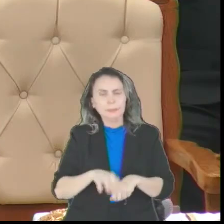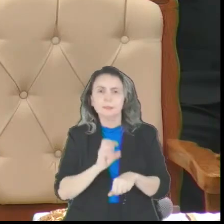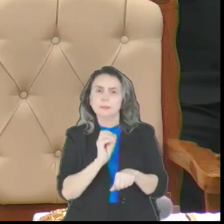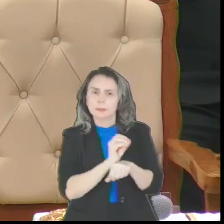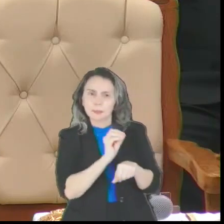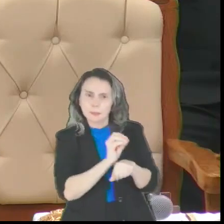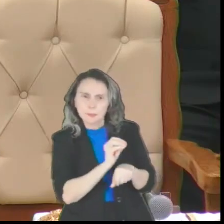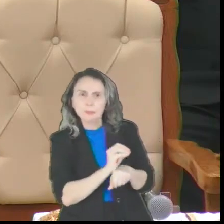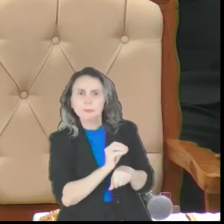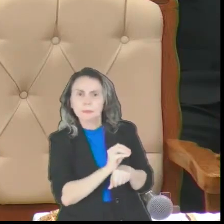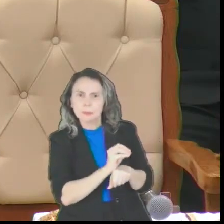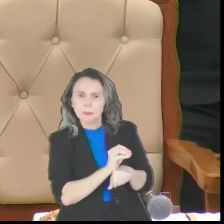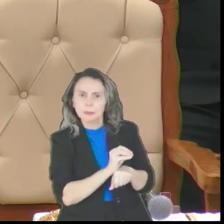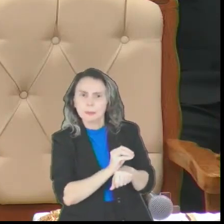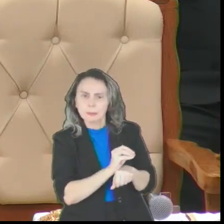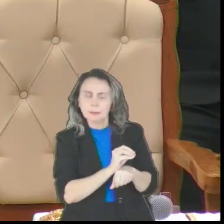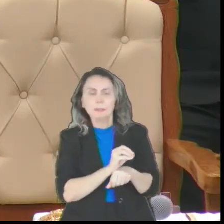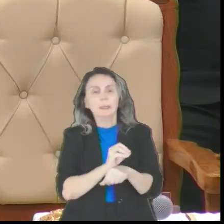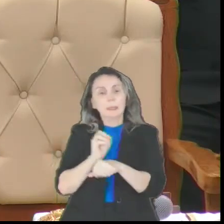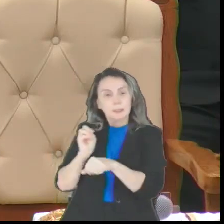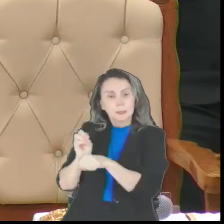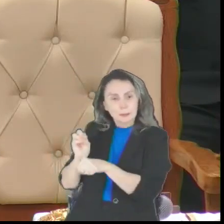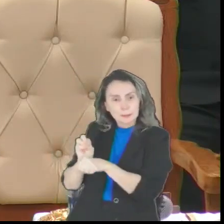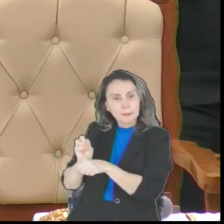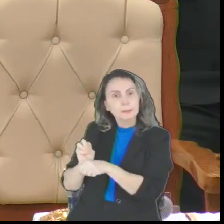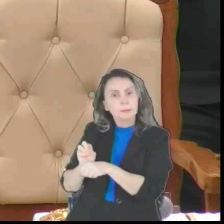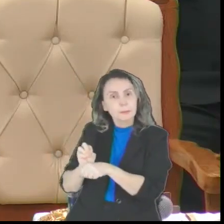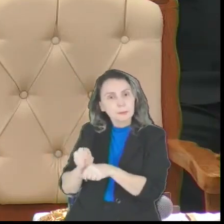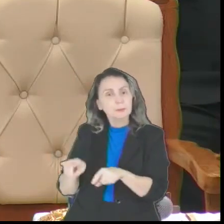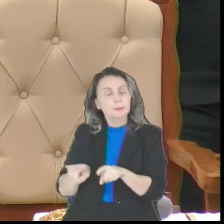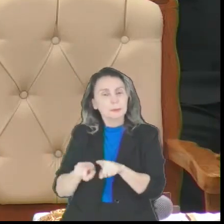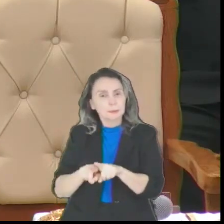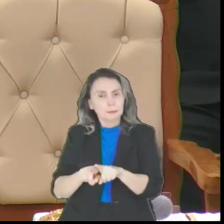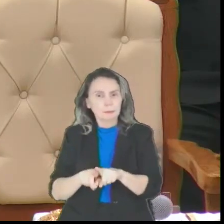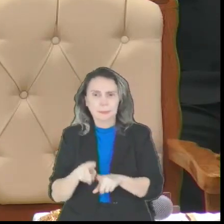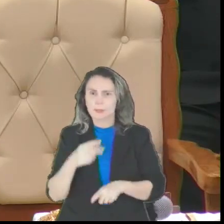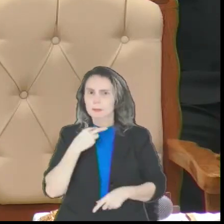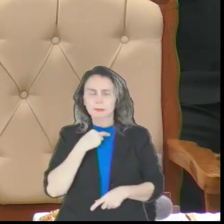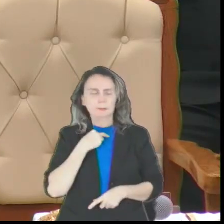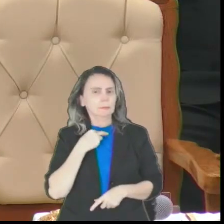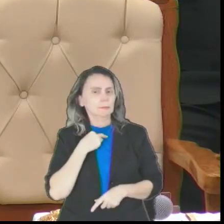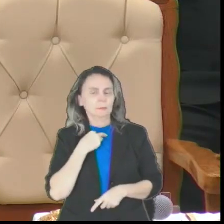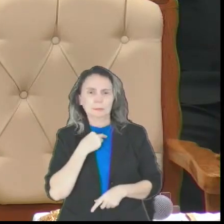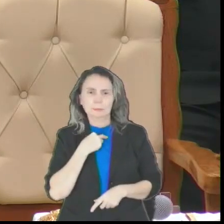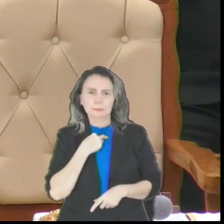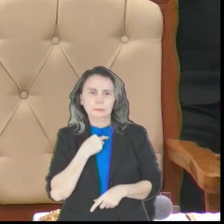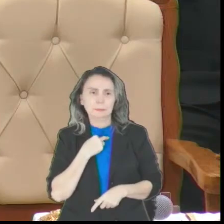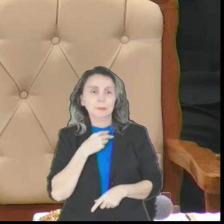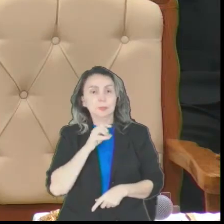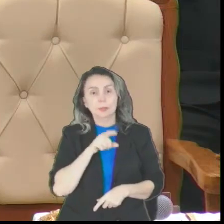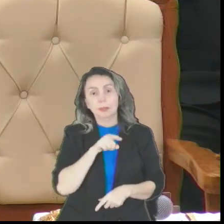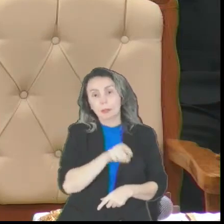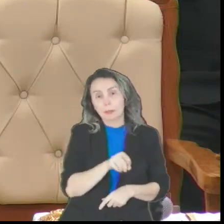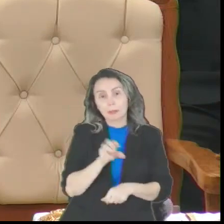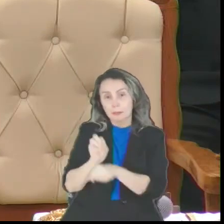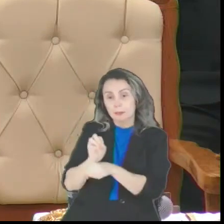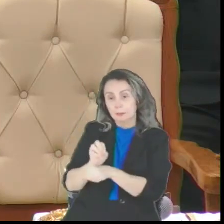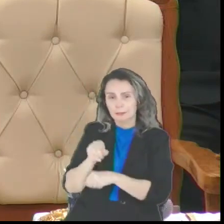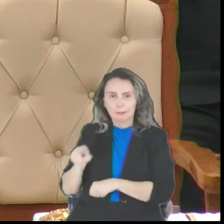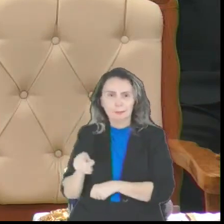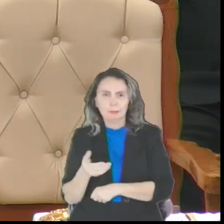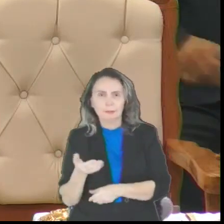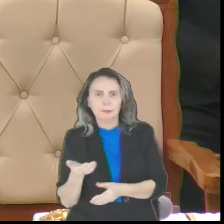ela ser correspondente com isso. Não pode só o bichinho cuidar dela e ela não cuidar